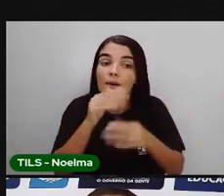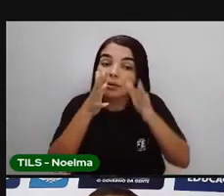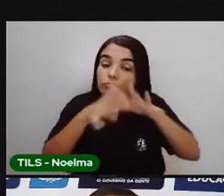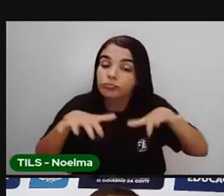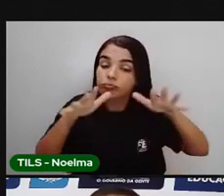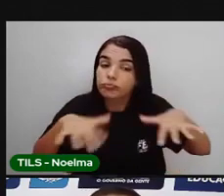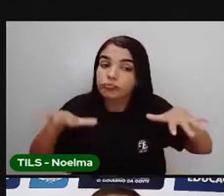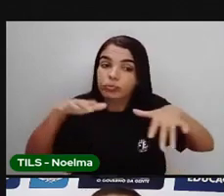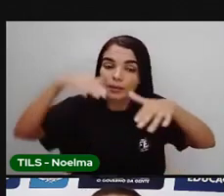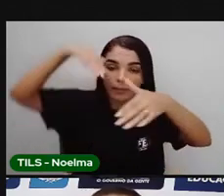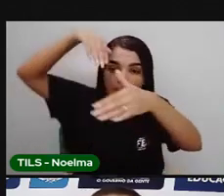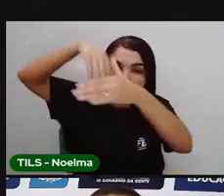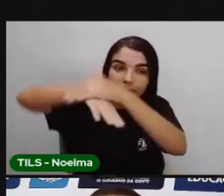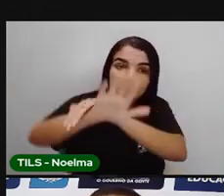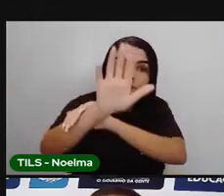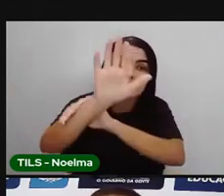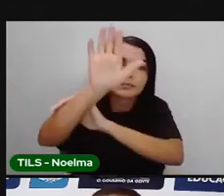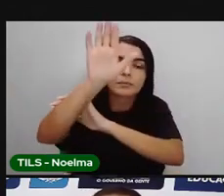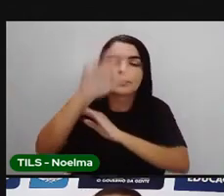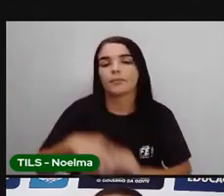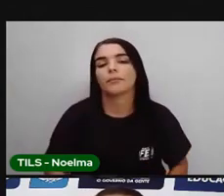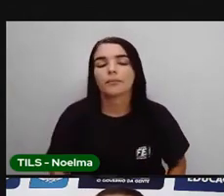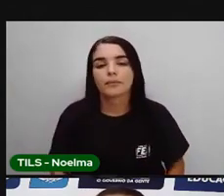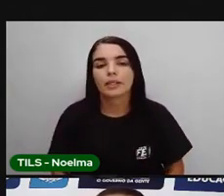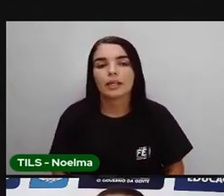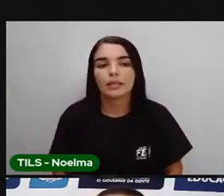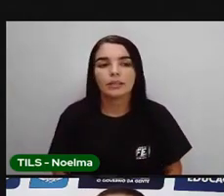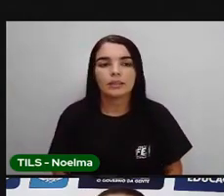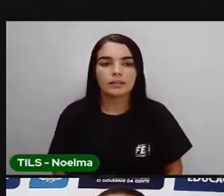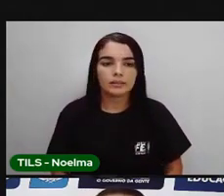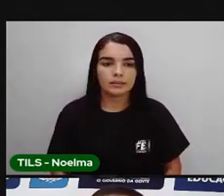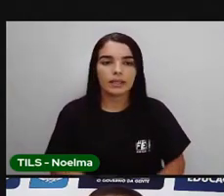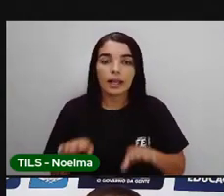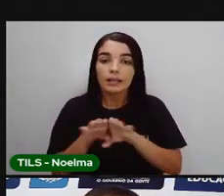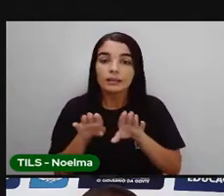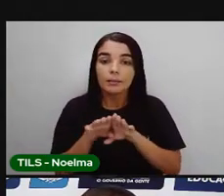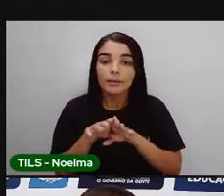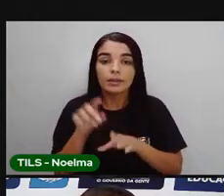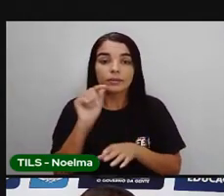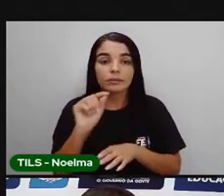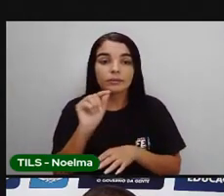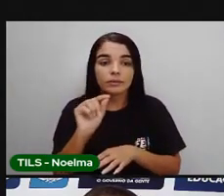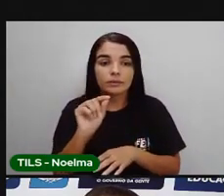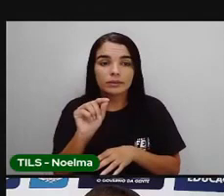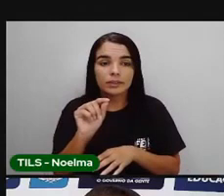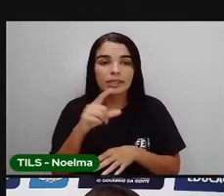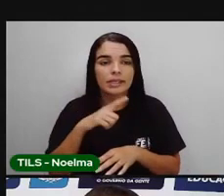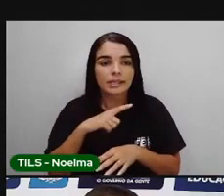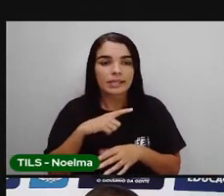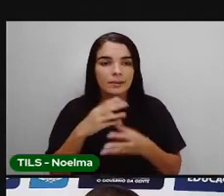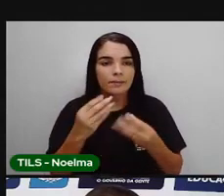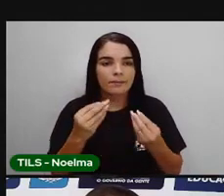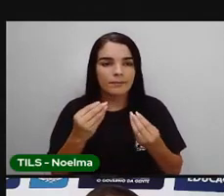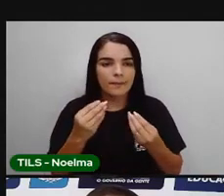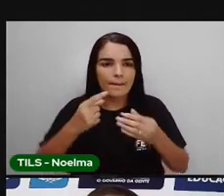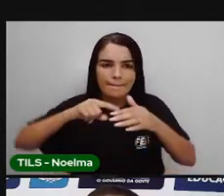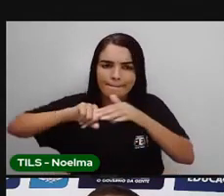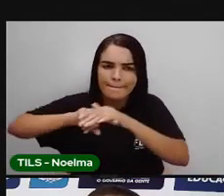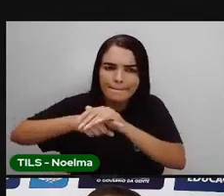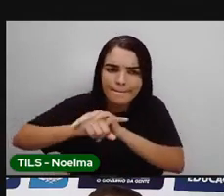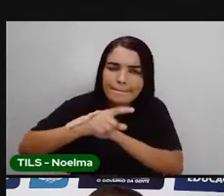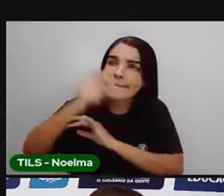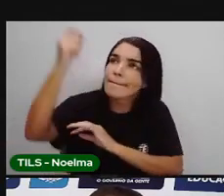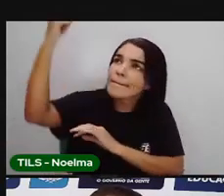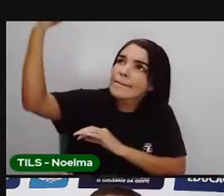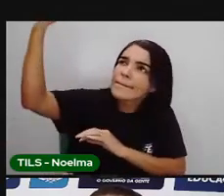né, mais baixos. E além disso, a passagem em excesso e intenso dos